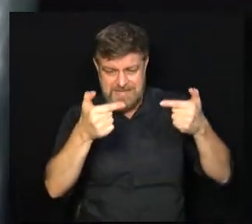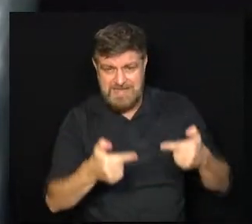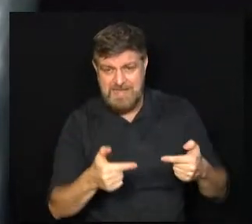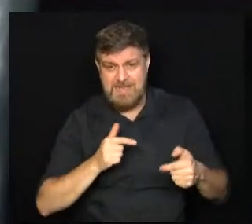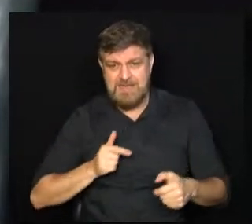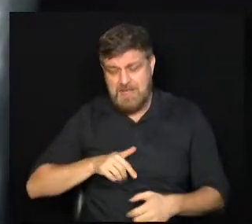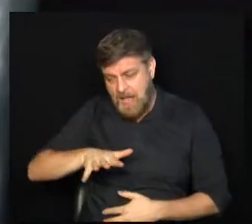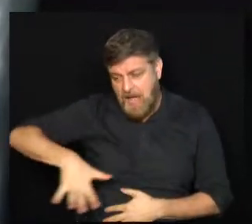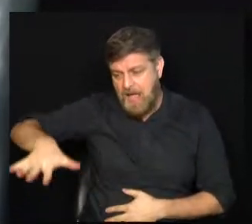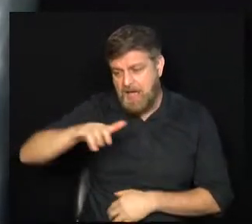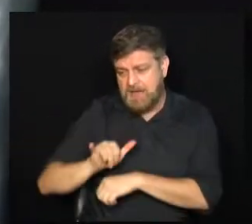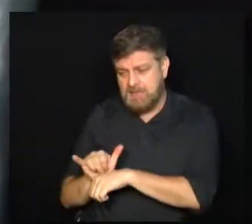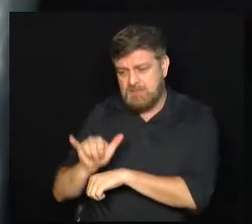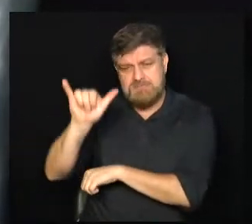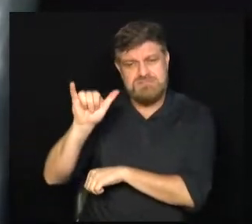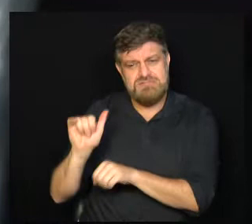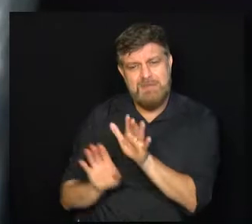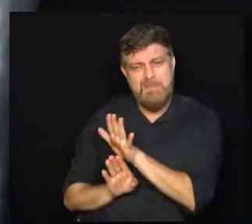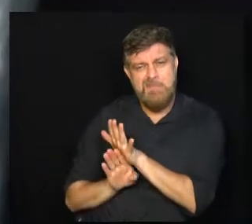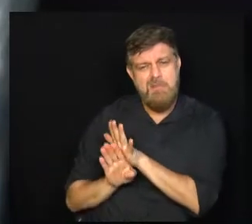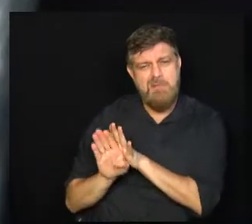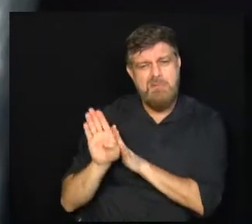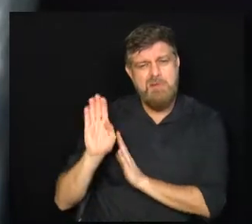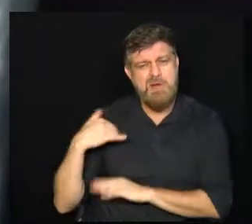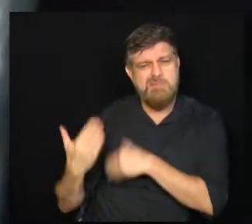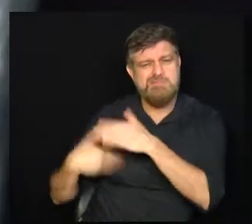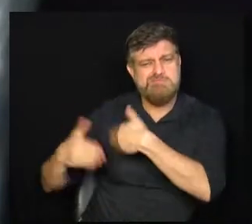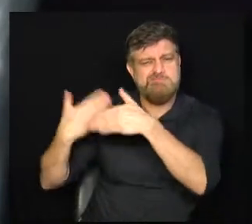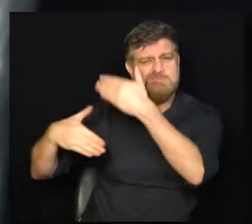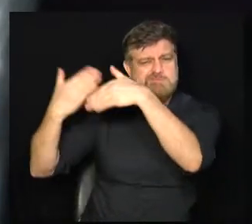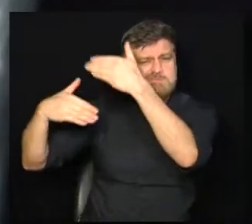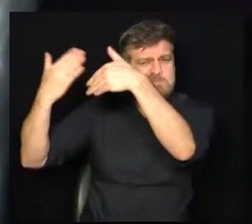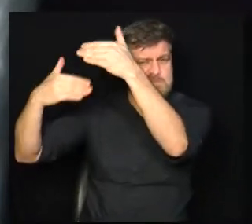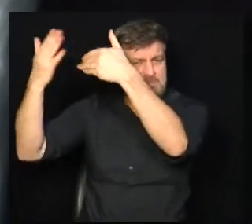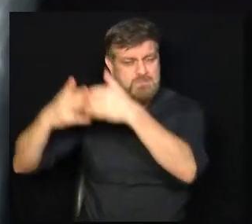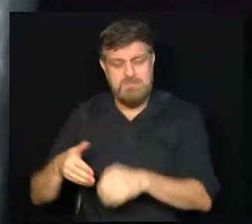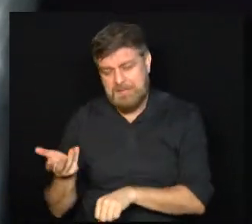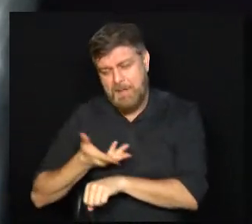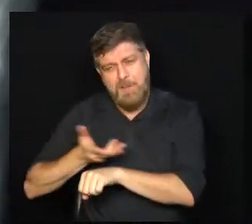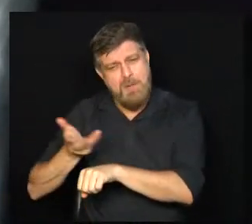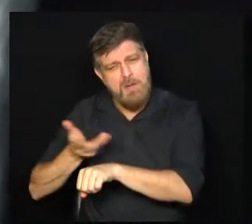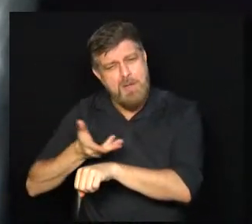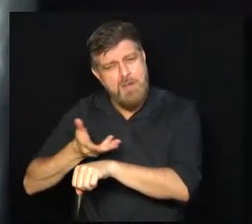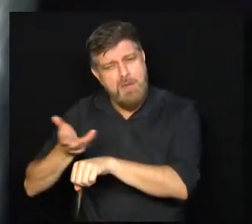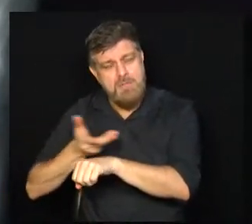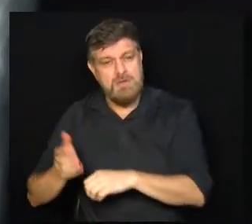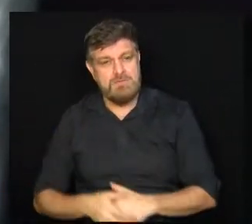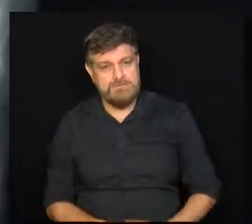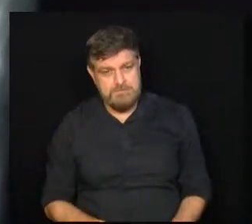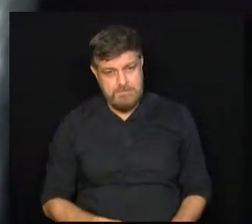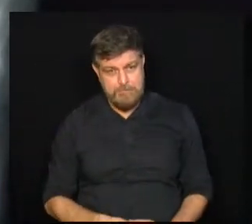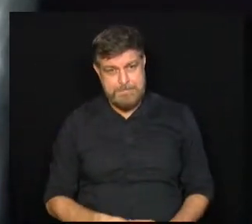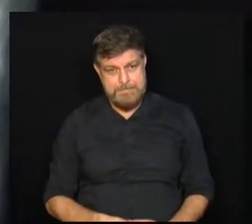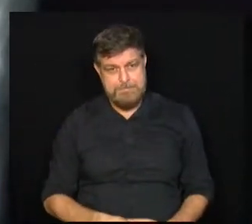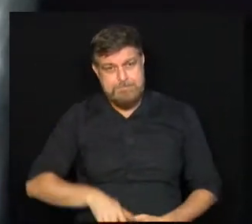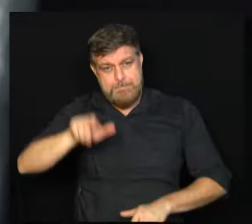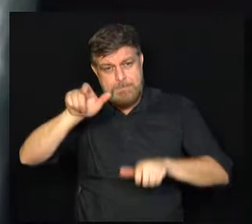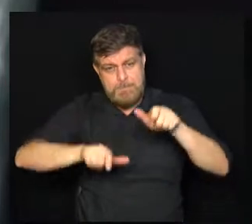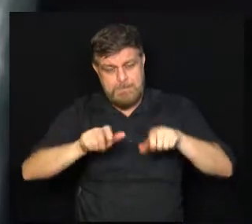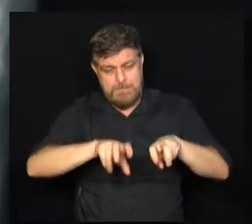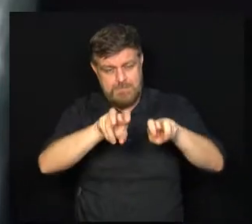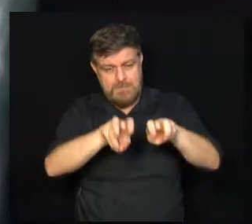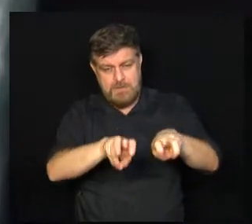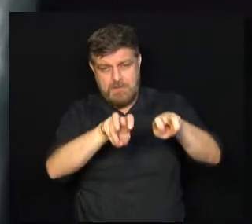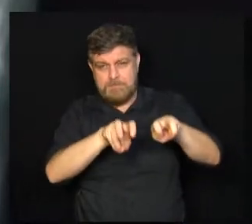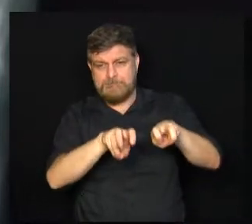desenvolveram a aviação de uma maneira muito, muito, muito rápida. E os passageiros começaram, as